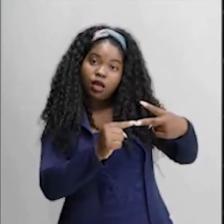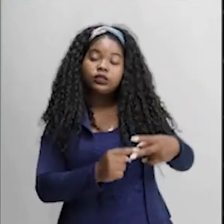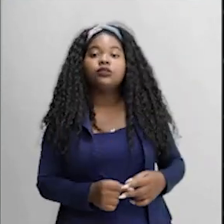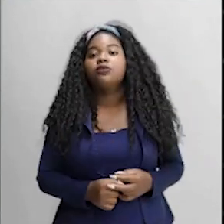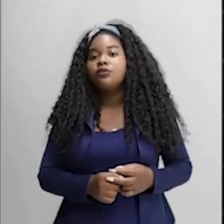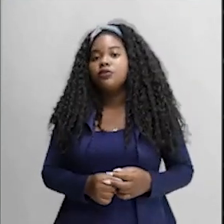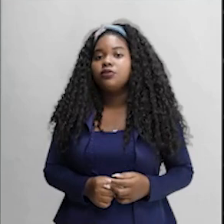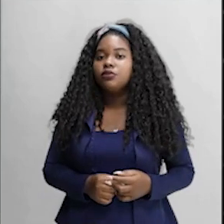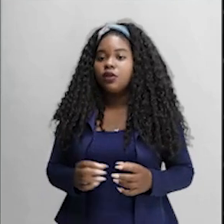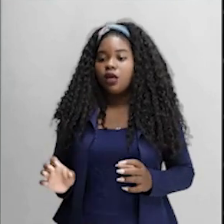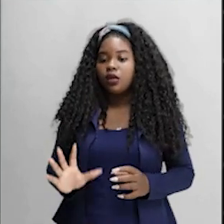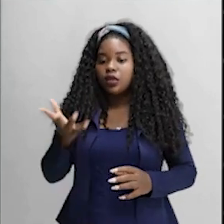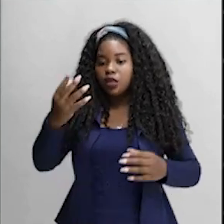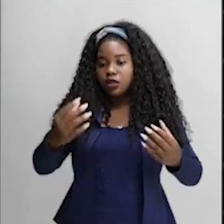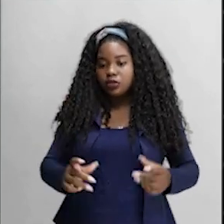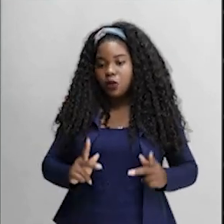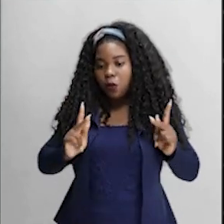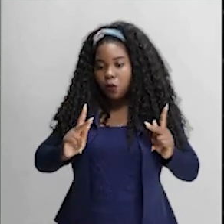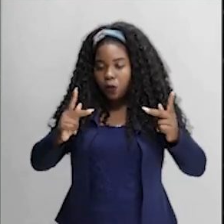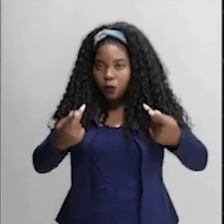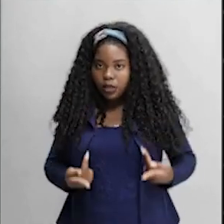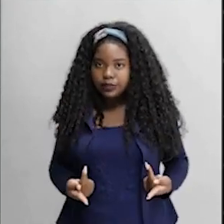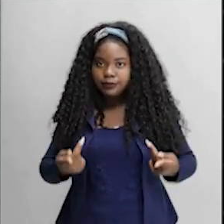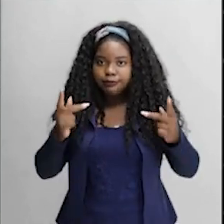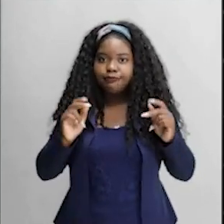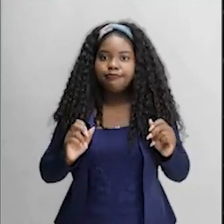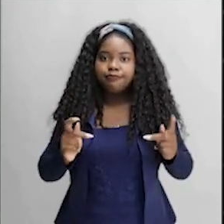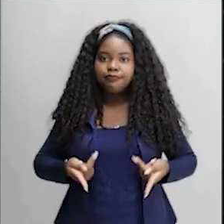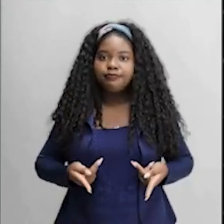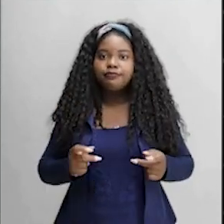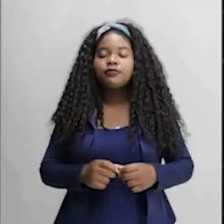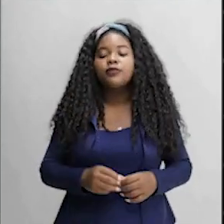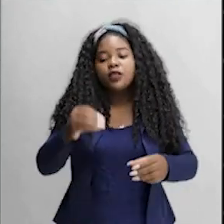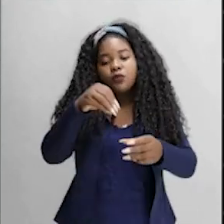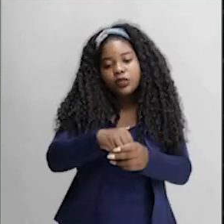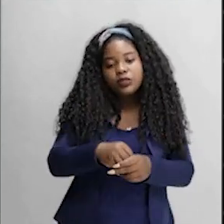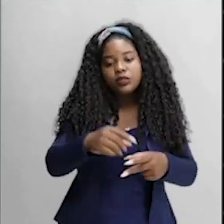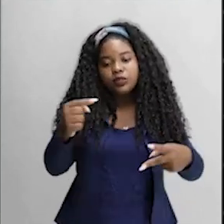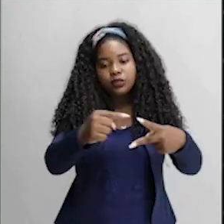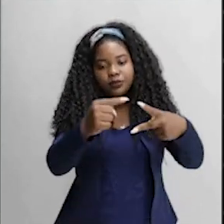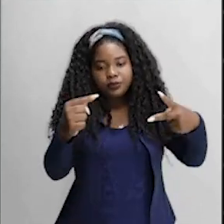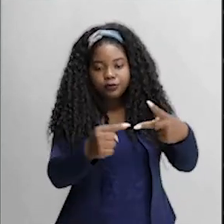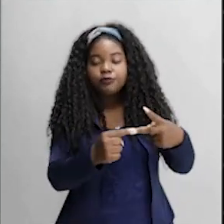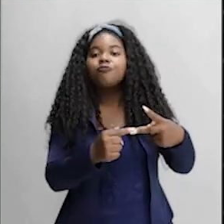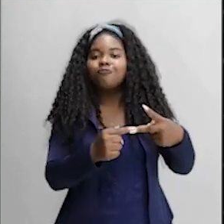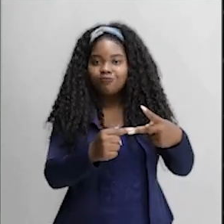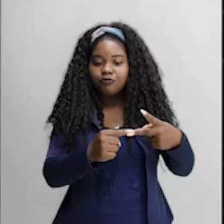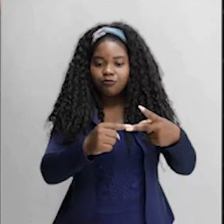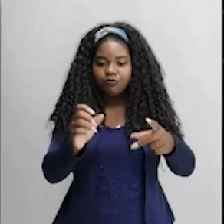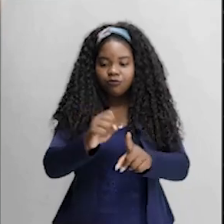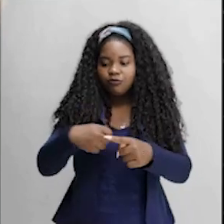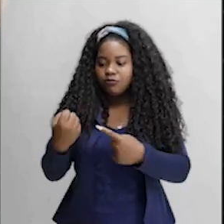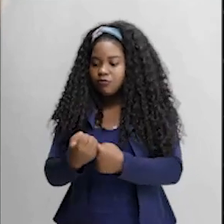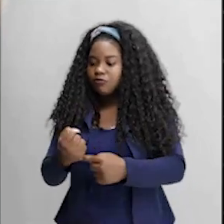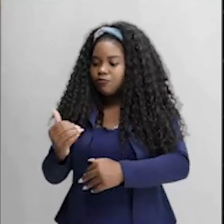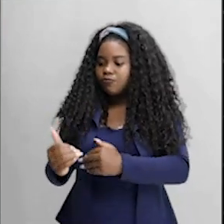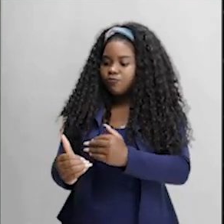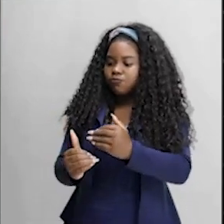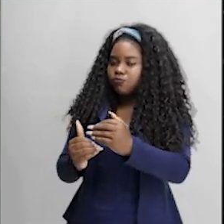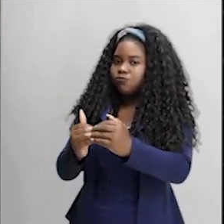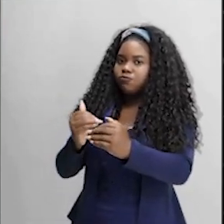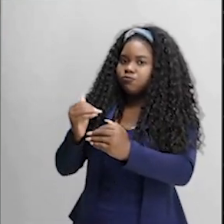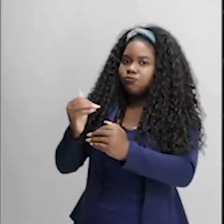essência humana. E é dentro deste elemento da essência humana, somada a esta produtividade, que a sociedade ela vai evoluindo, que ela